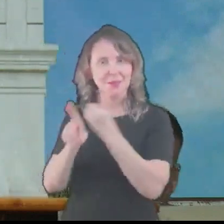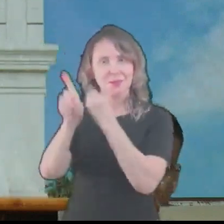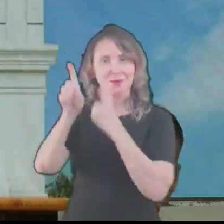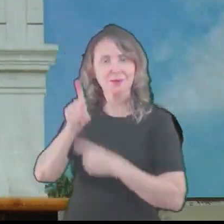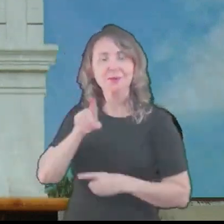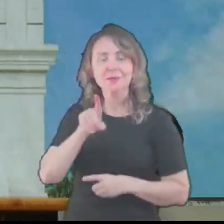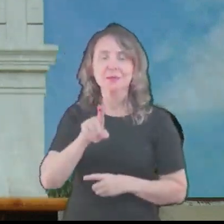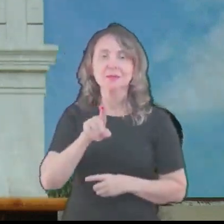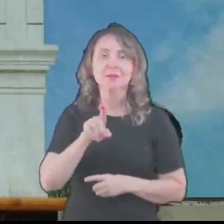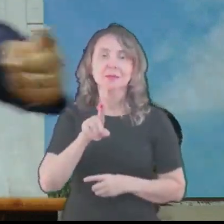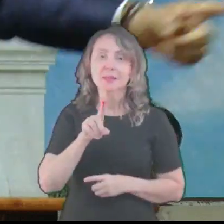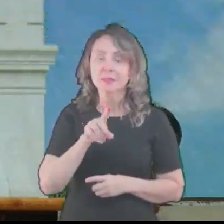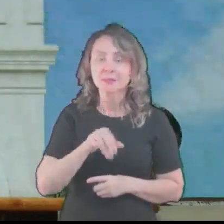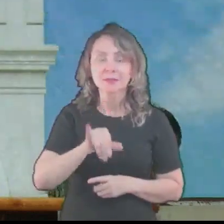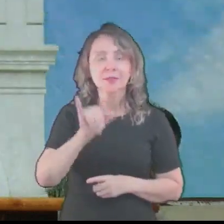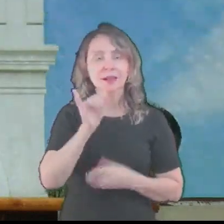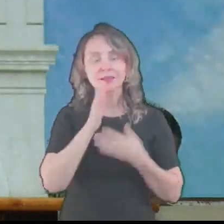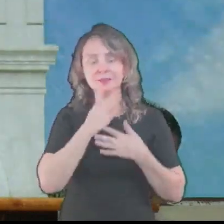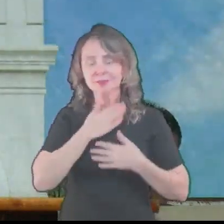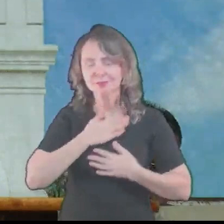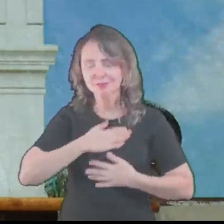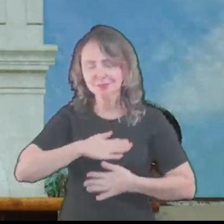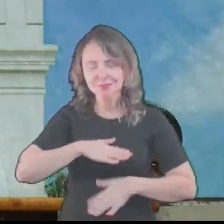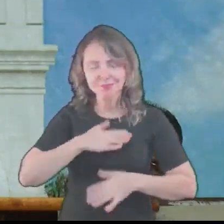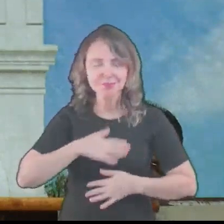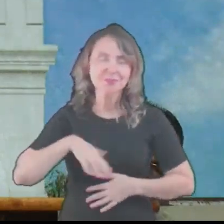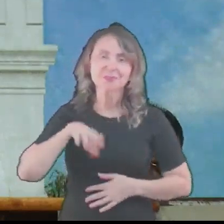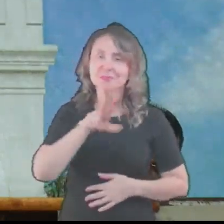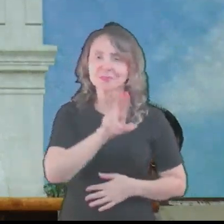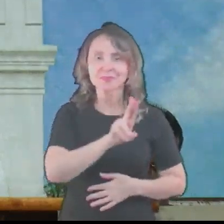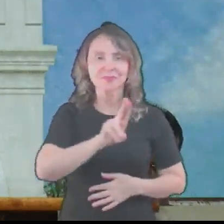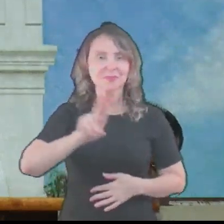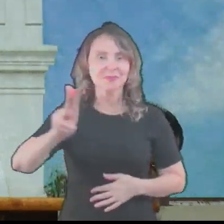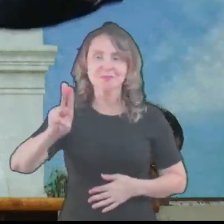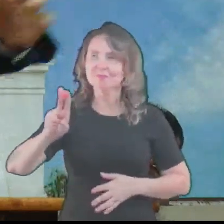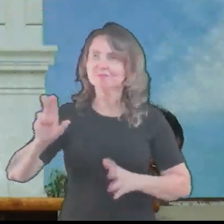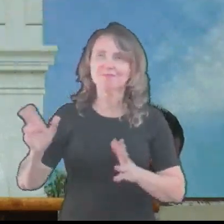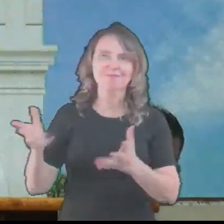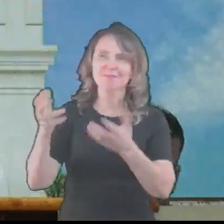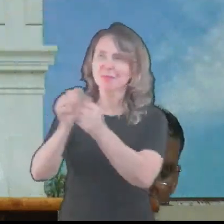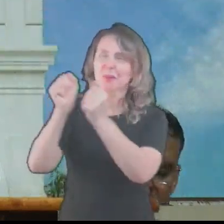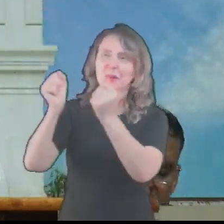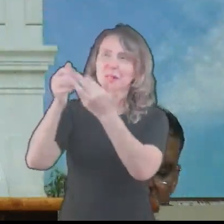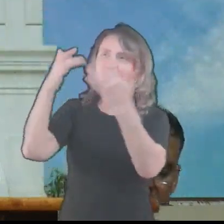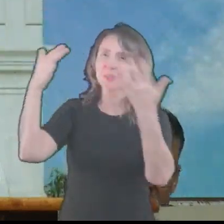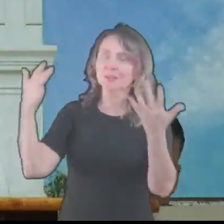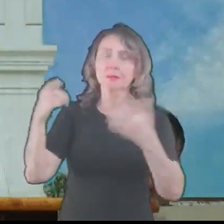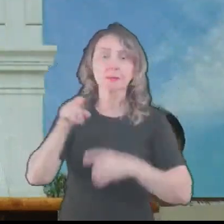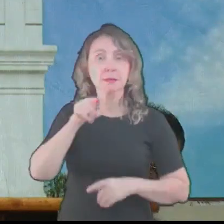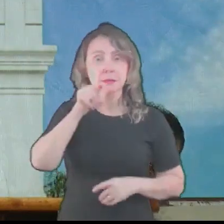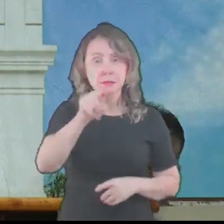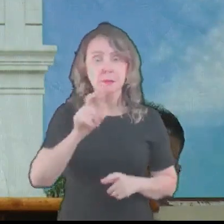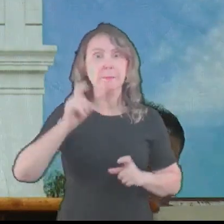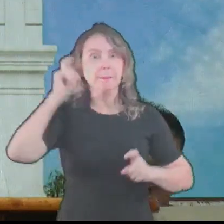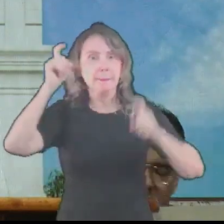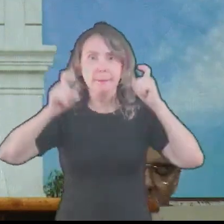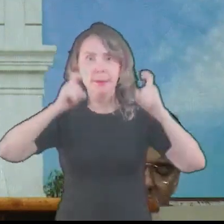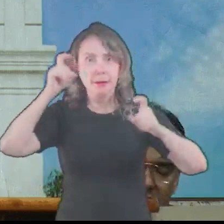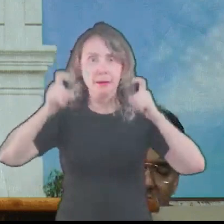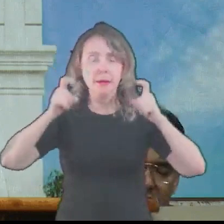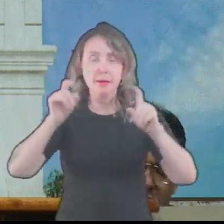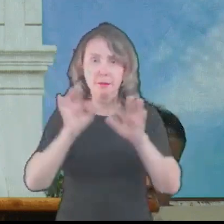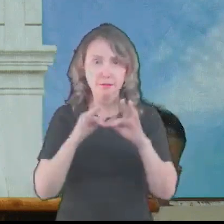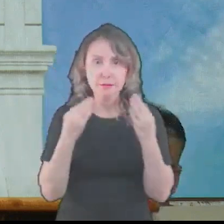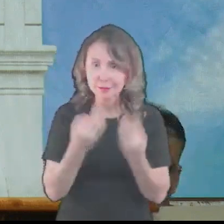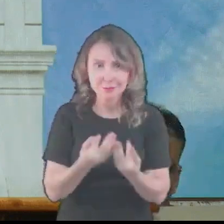ser descendentado, e o nome do eterno Deus será glorioso. Então não se preocupe com o cuidado da sua